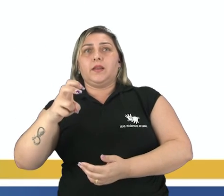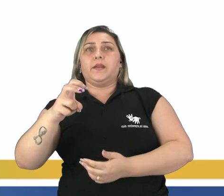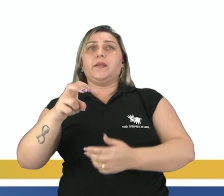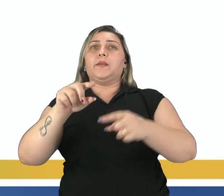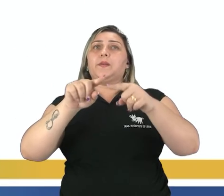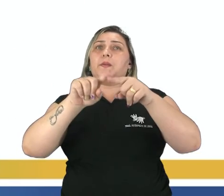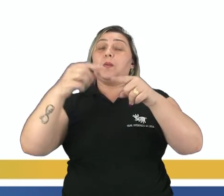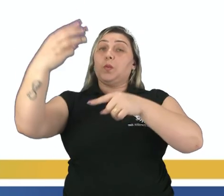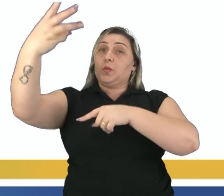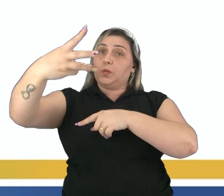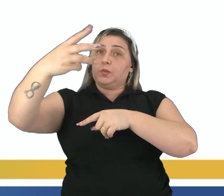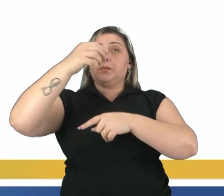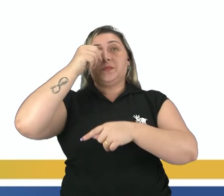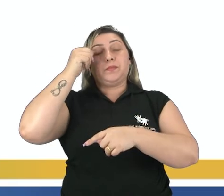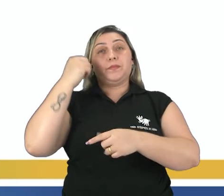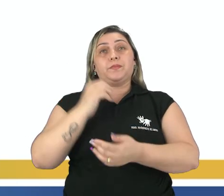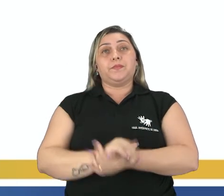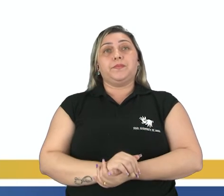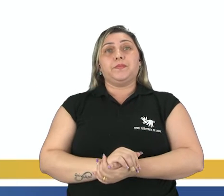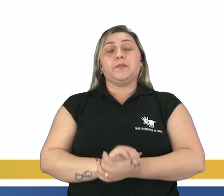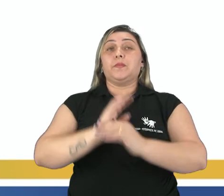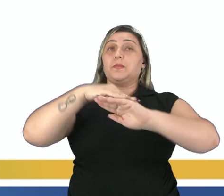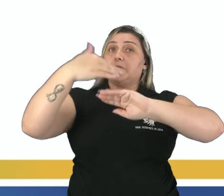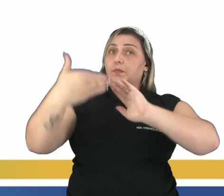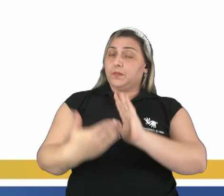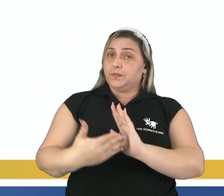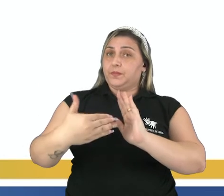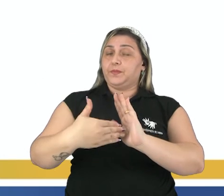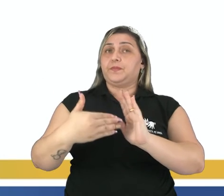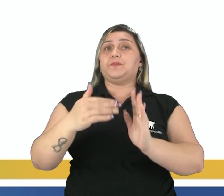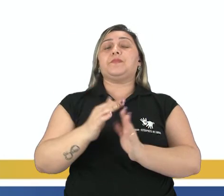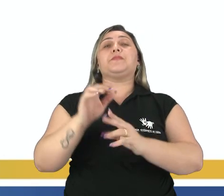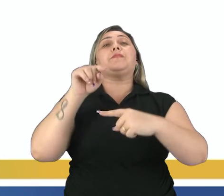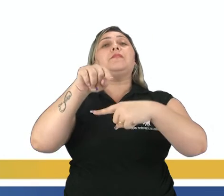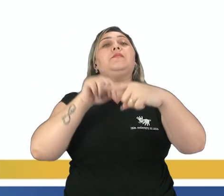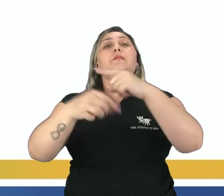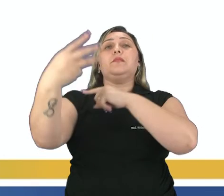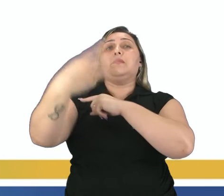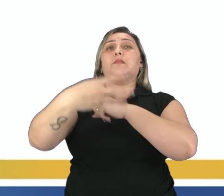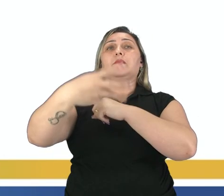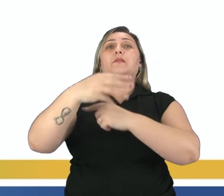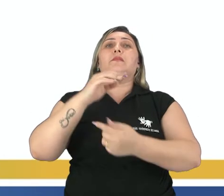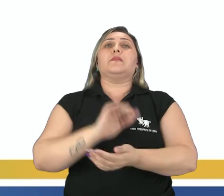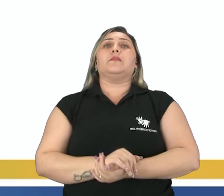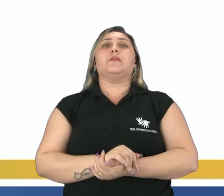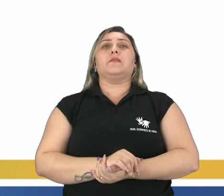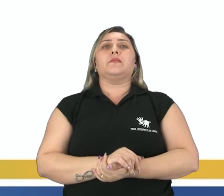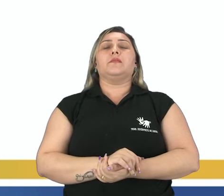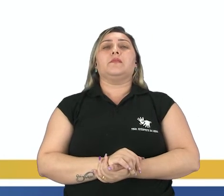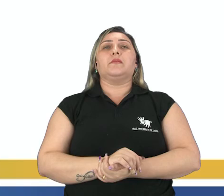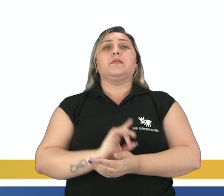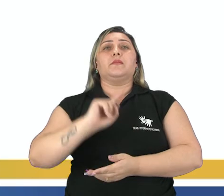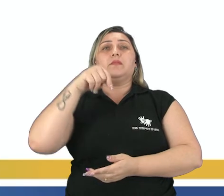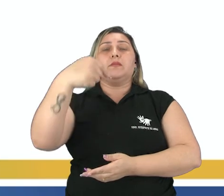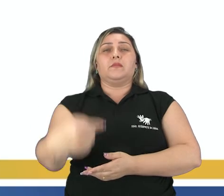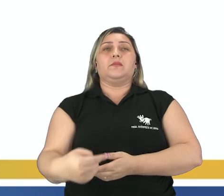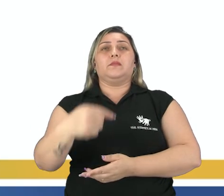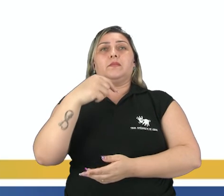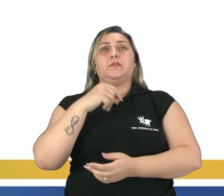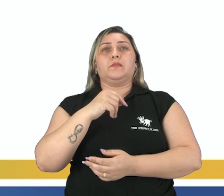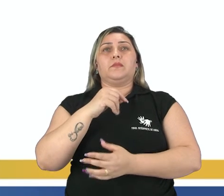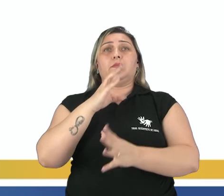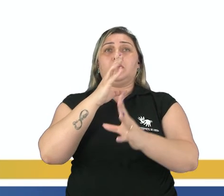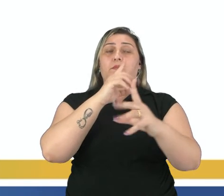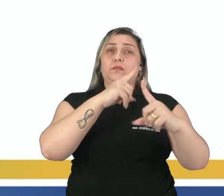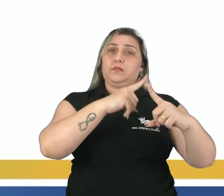esse raio ao cubo. E toda essa expressão será dividida por 3. Em seguida, nós vamos